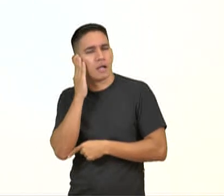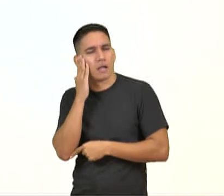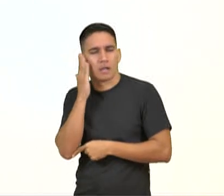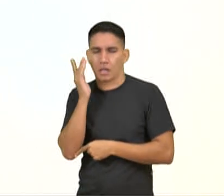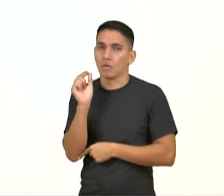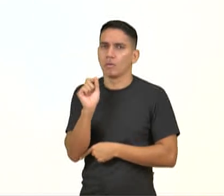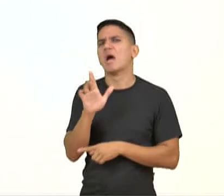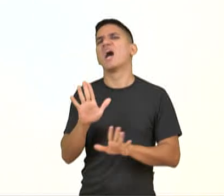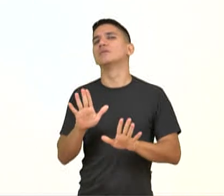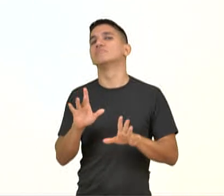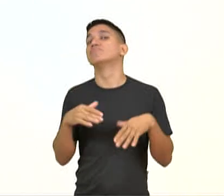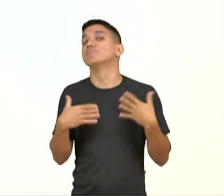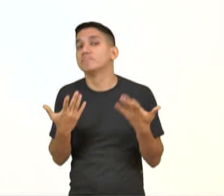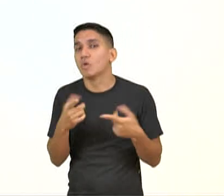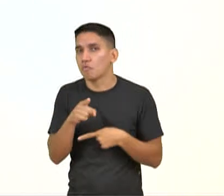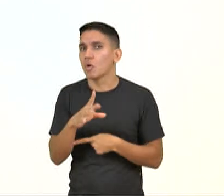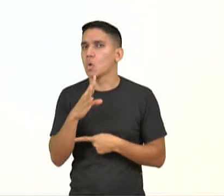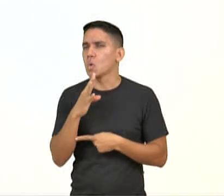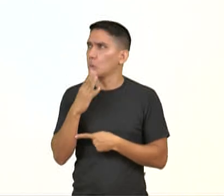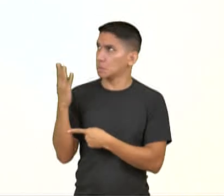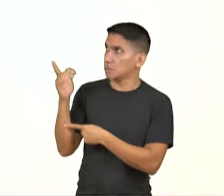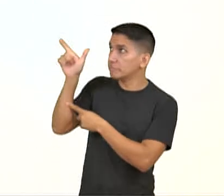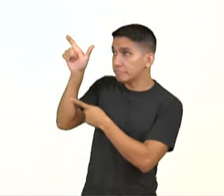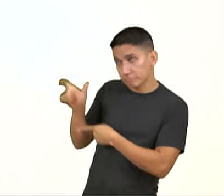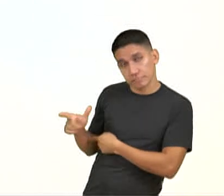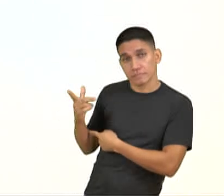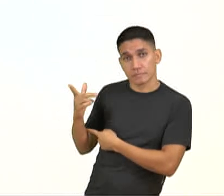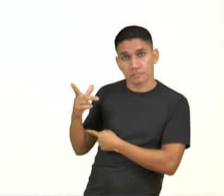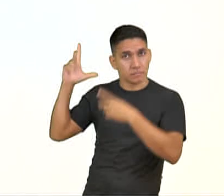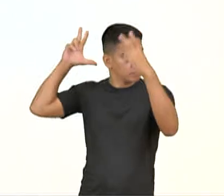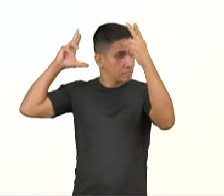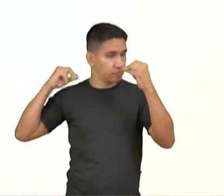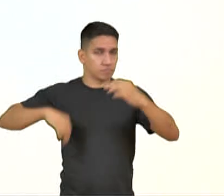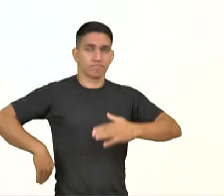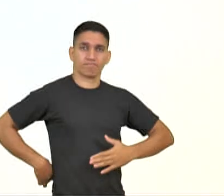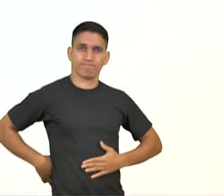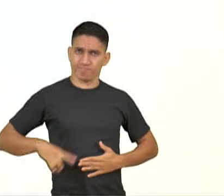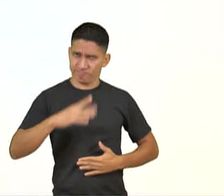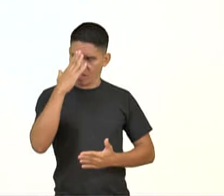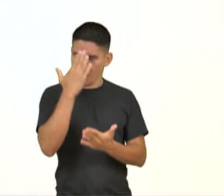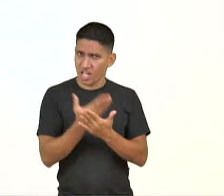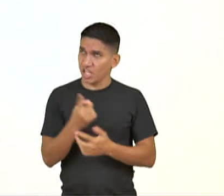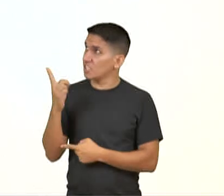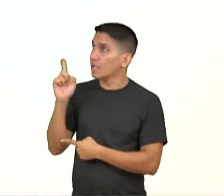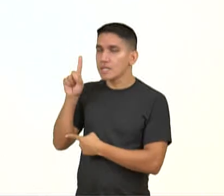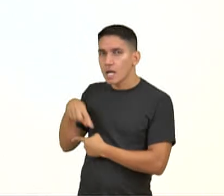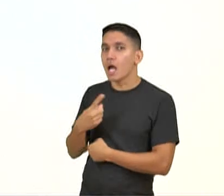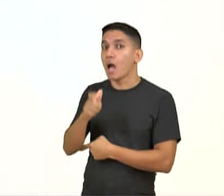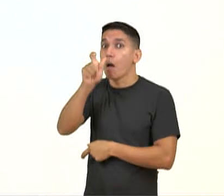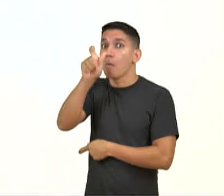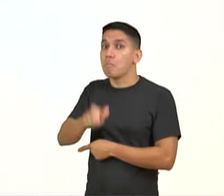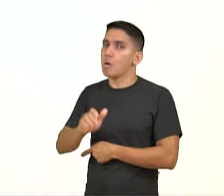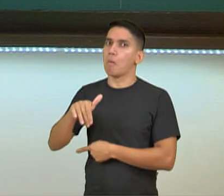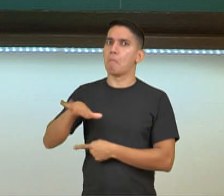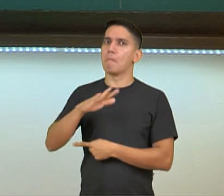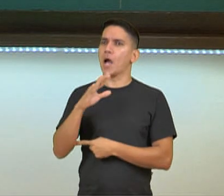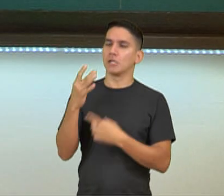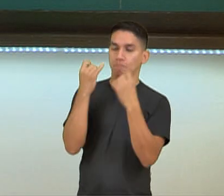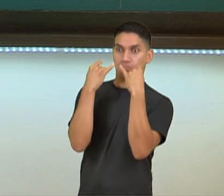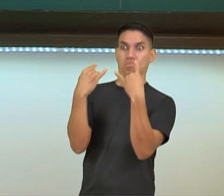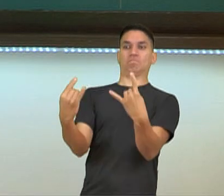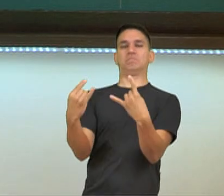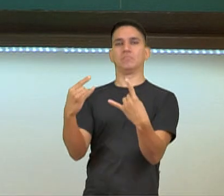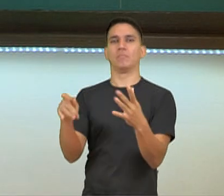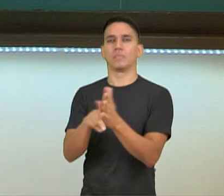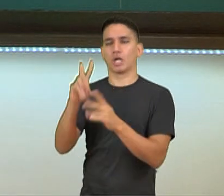daí? Você conhece a figura de Napoleão Bonaparte? Considera ele como uma das pessoas mais notáveis